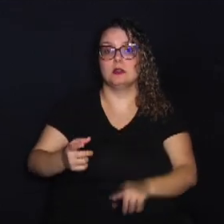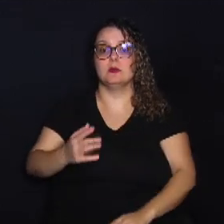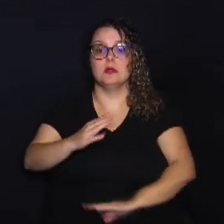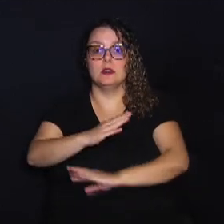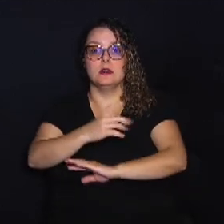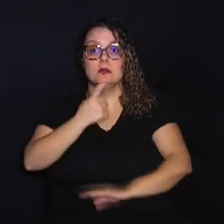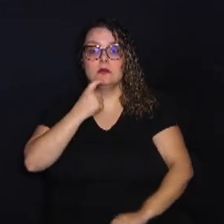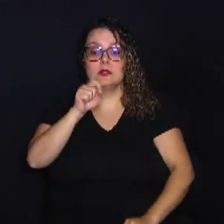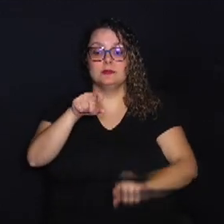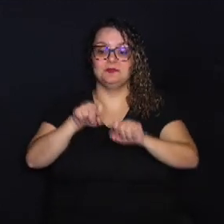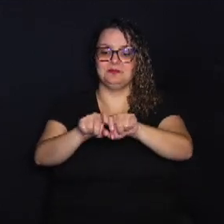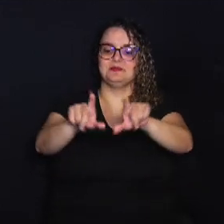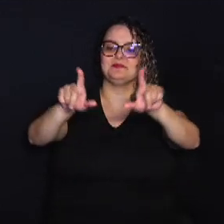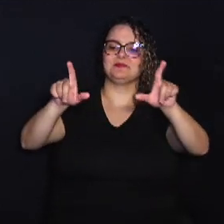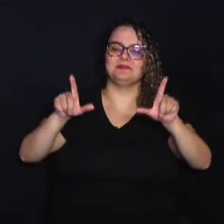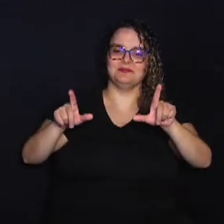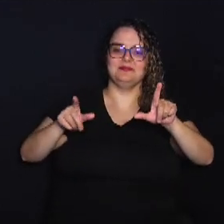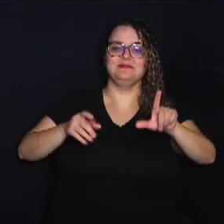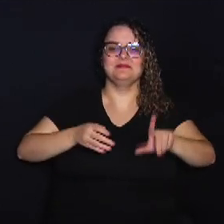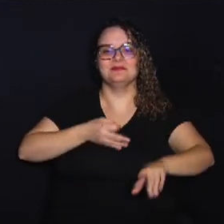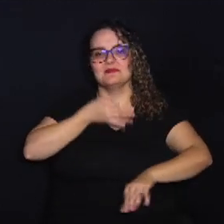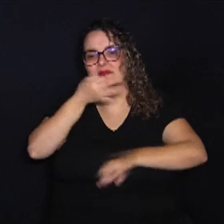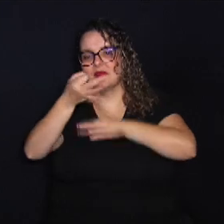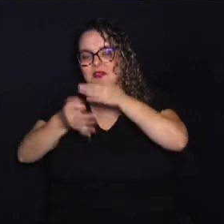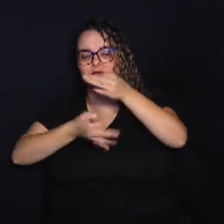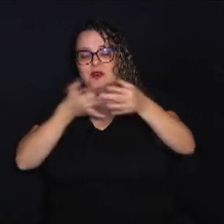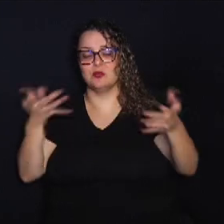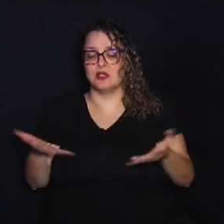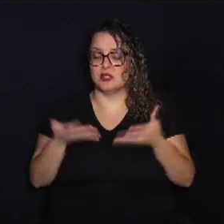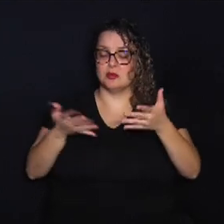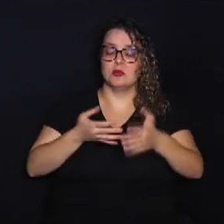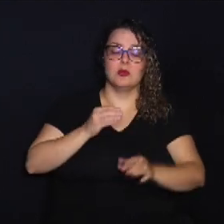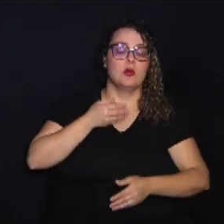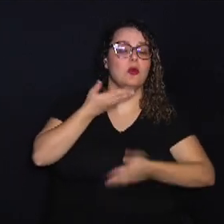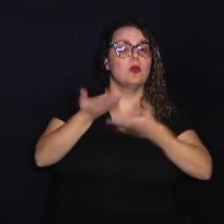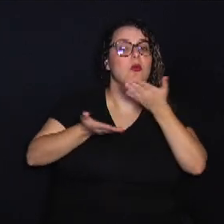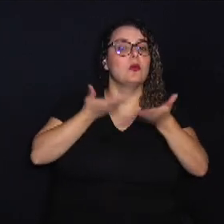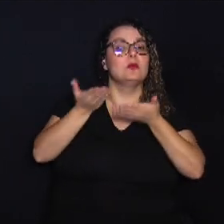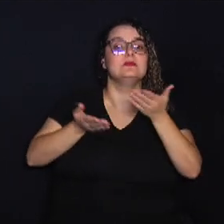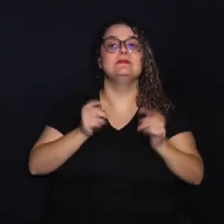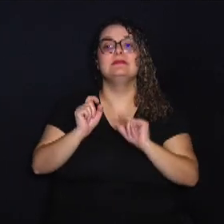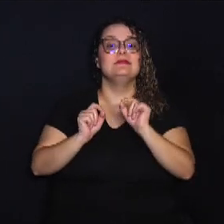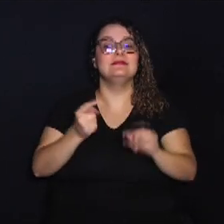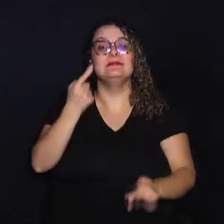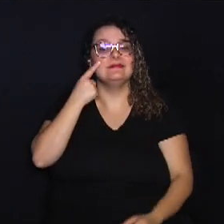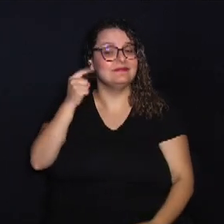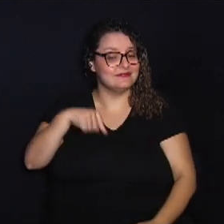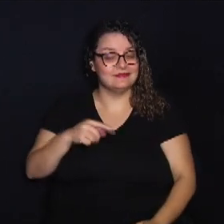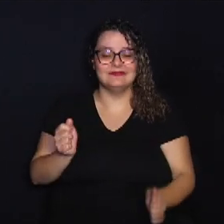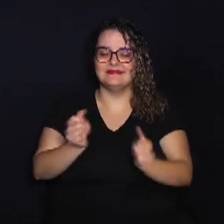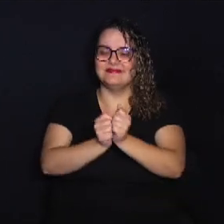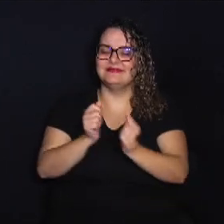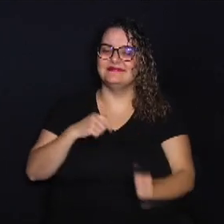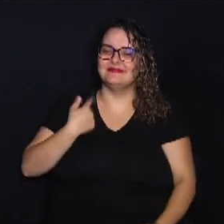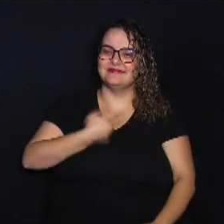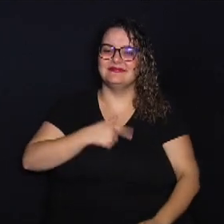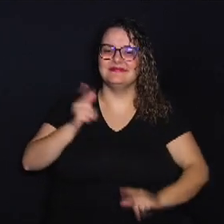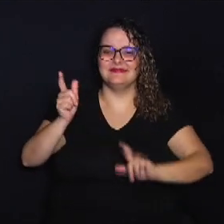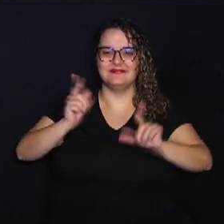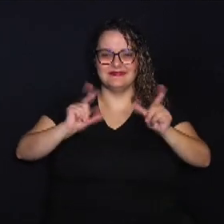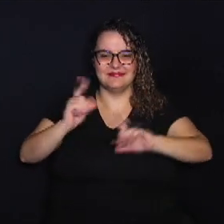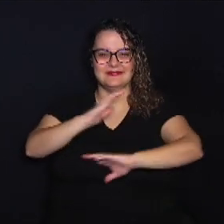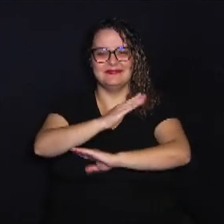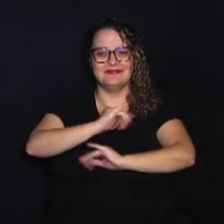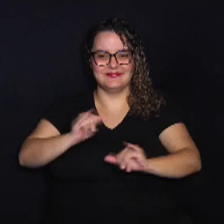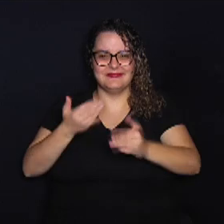Câmara Campinas. Você aperta e pode enviar o seu elogio, uma crítica construtiva, o que você quer assistir aqui no nosso telejornal, que a